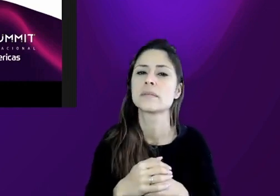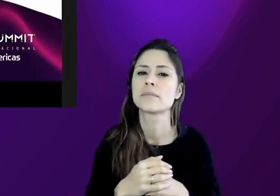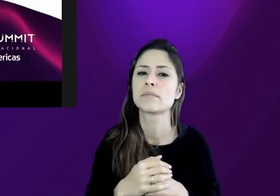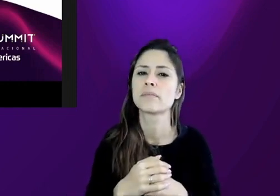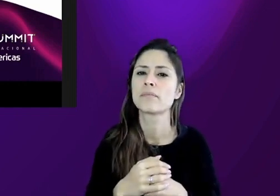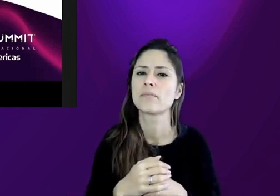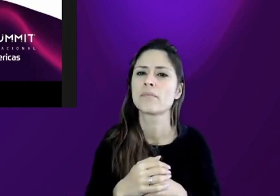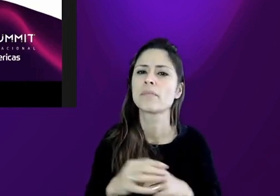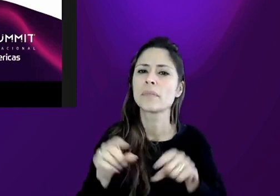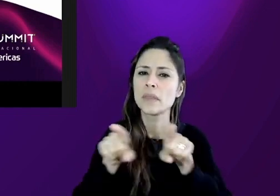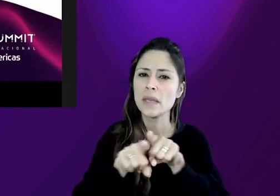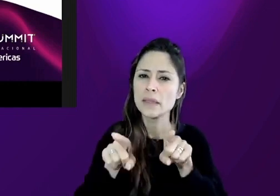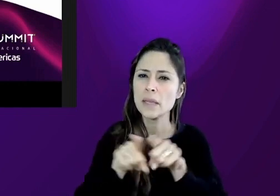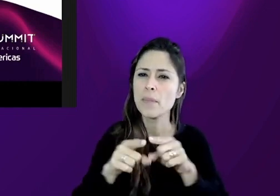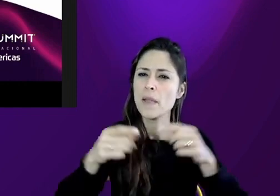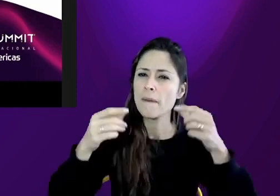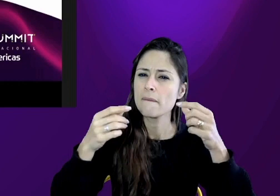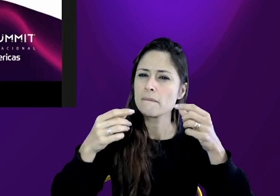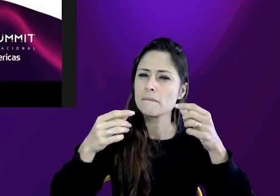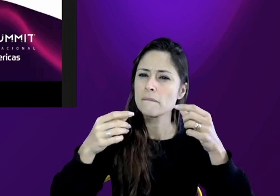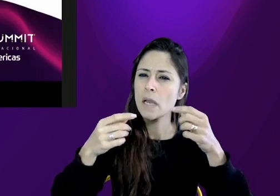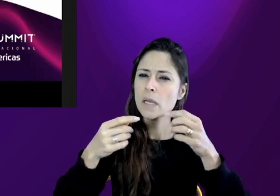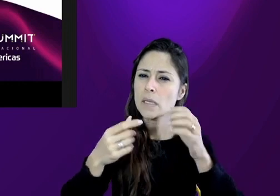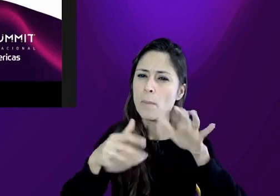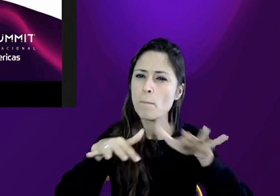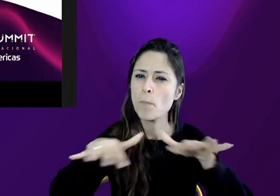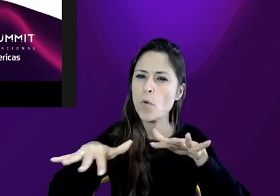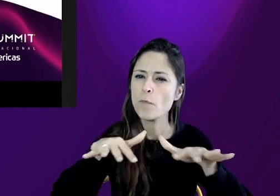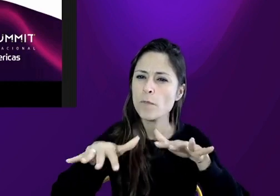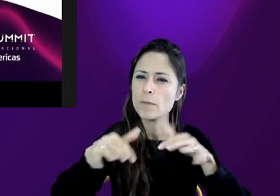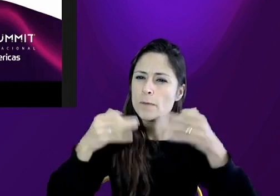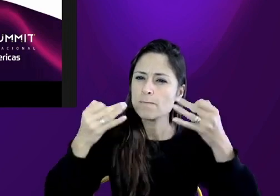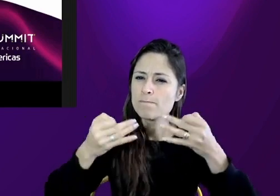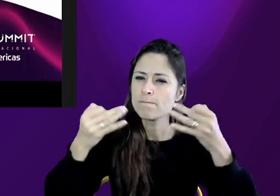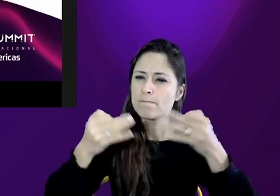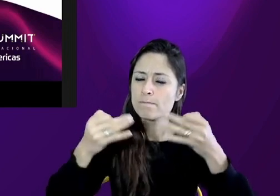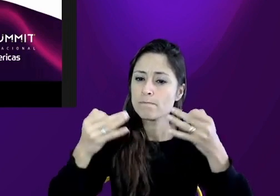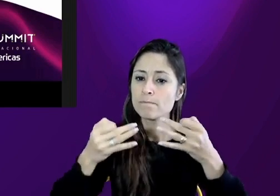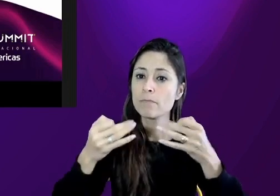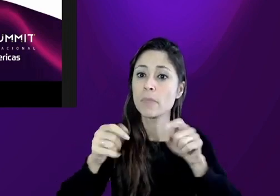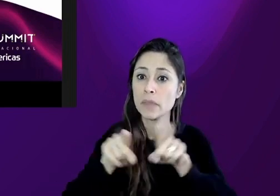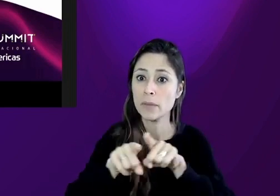precisão de movimentos, a simulação da mão do cirurgião no robô